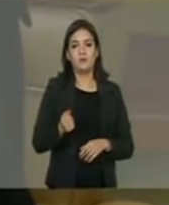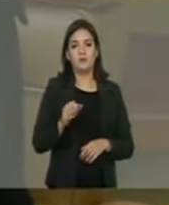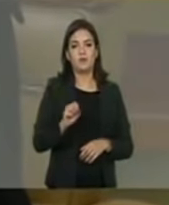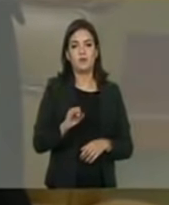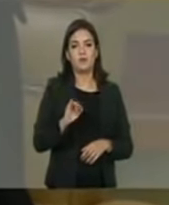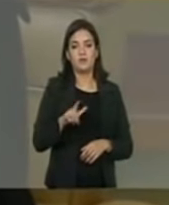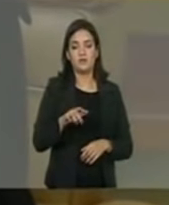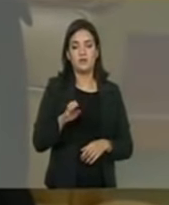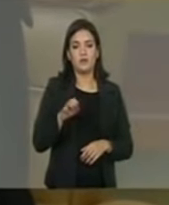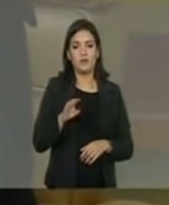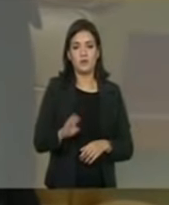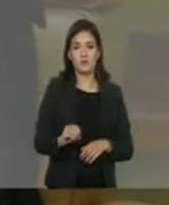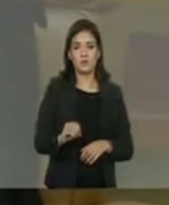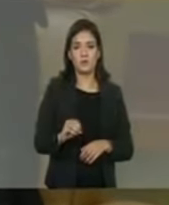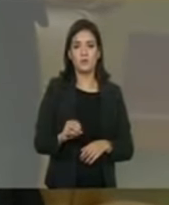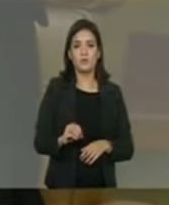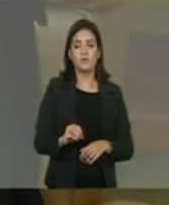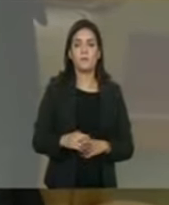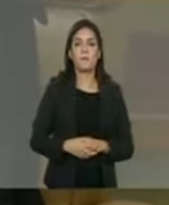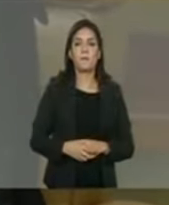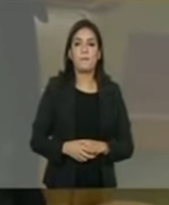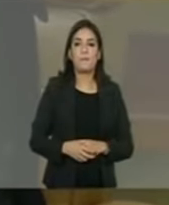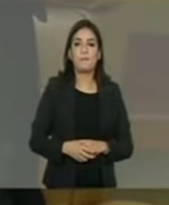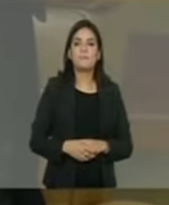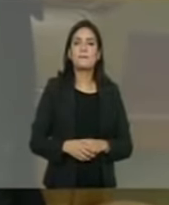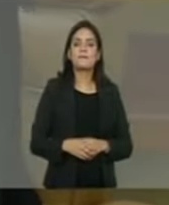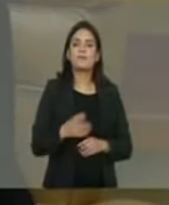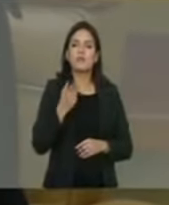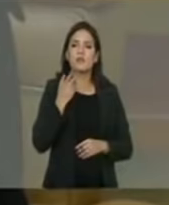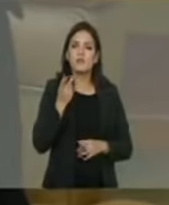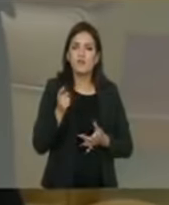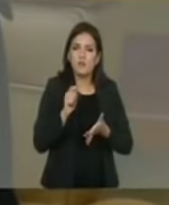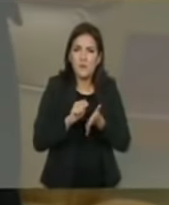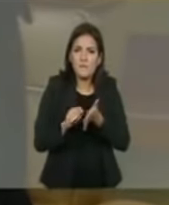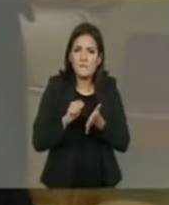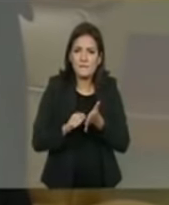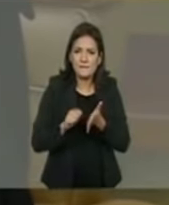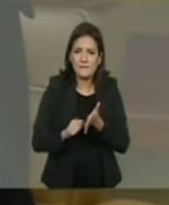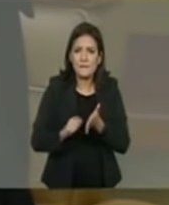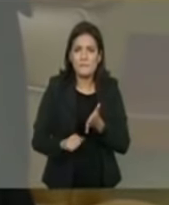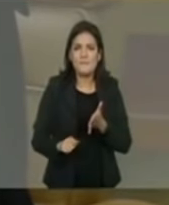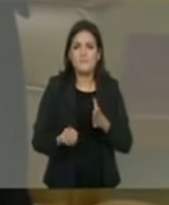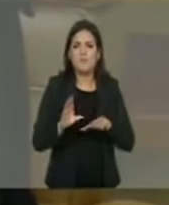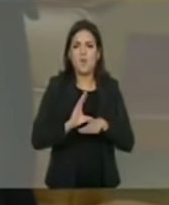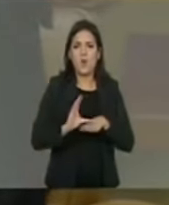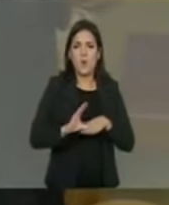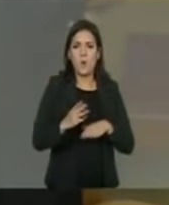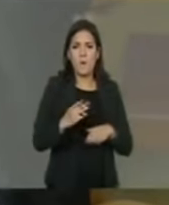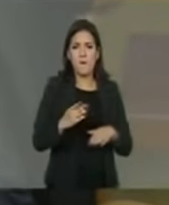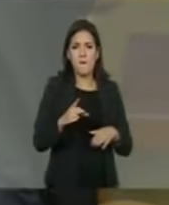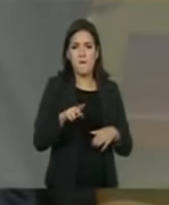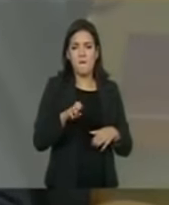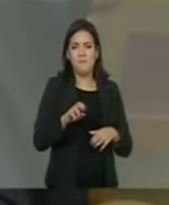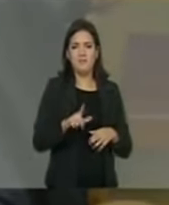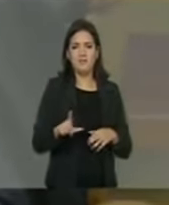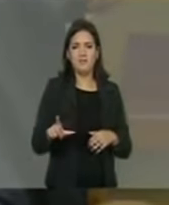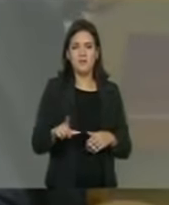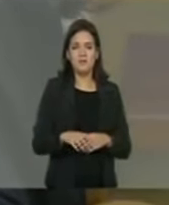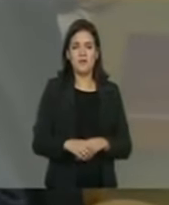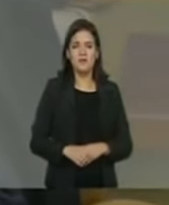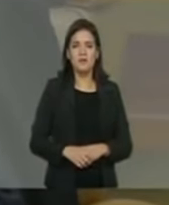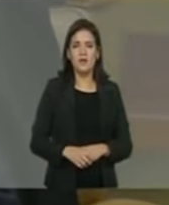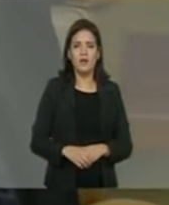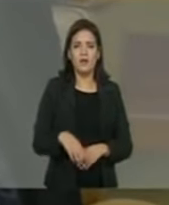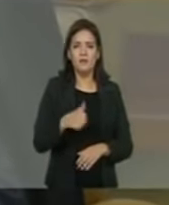livro de direito penal mas os comentários ao código de processo penal em 1945